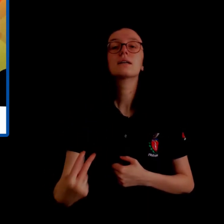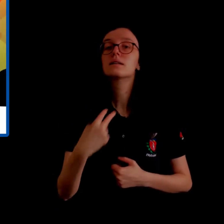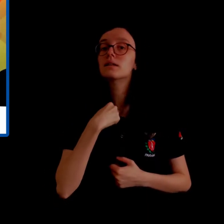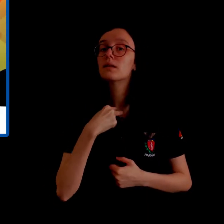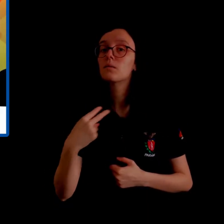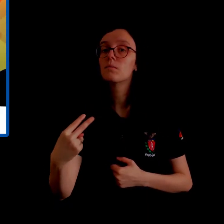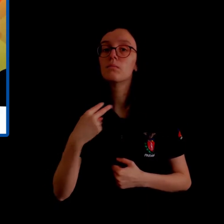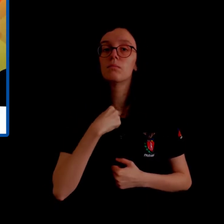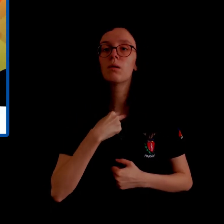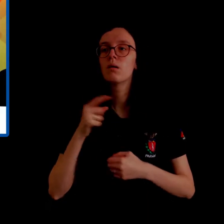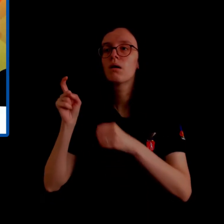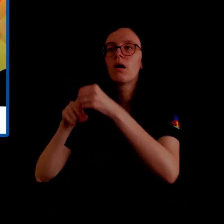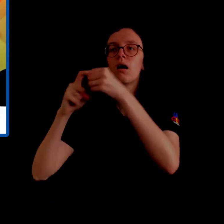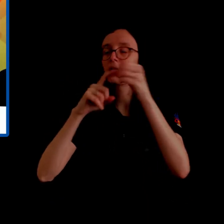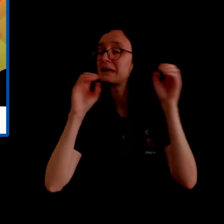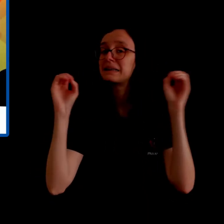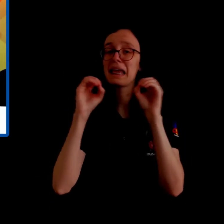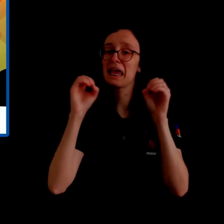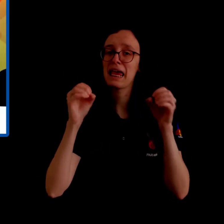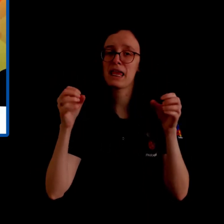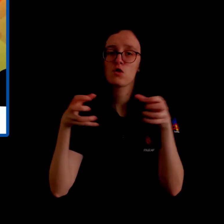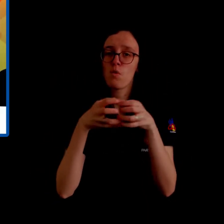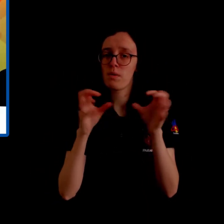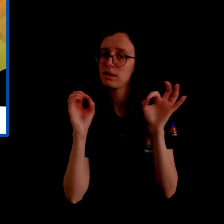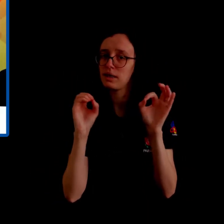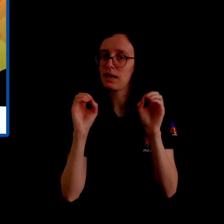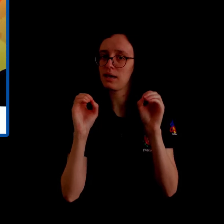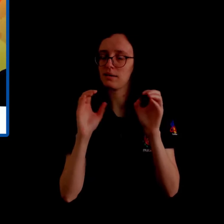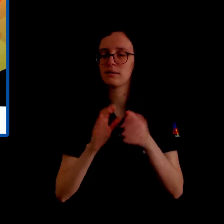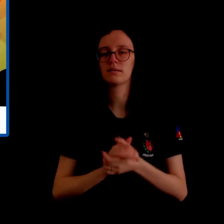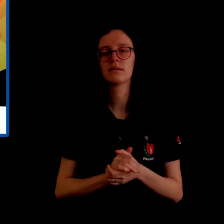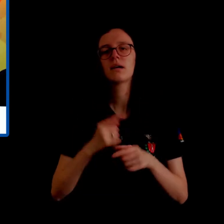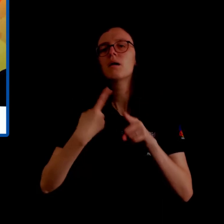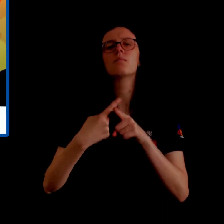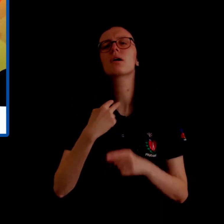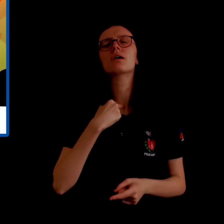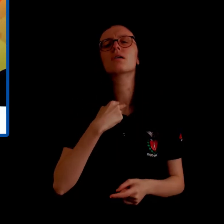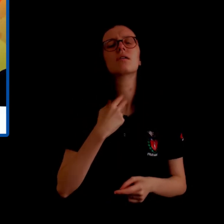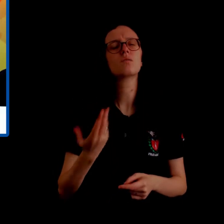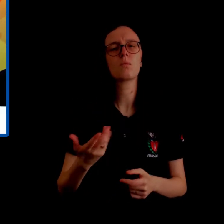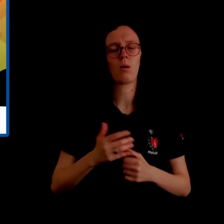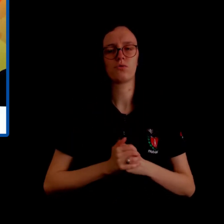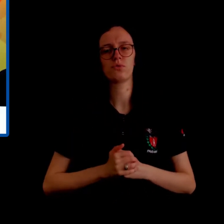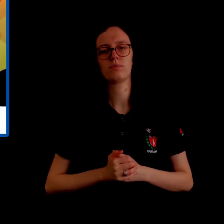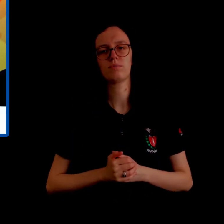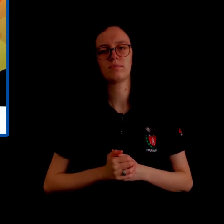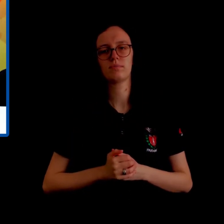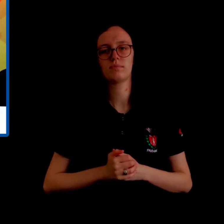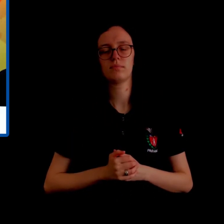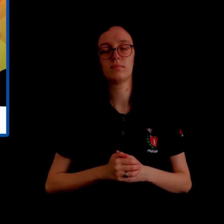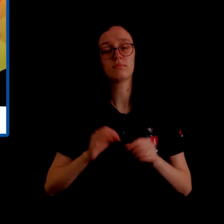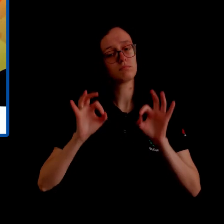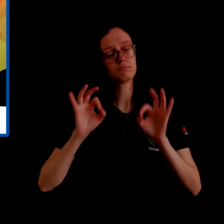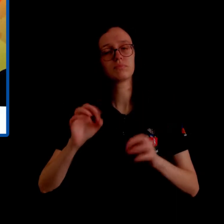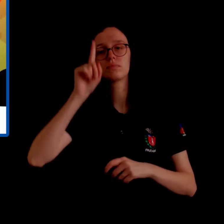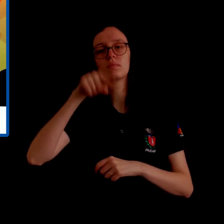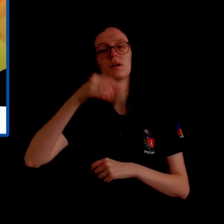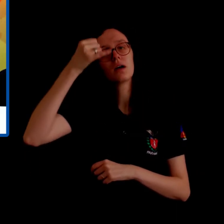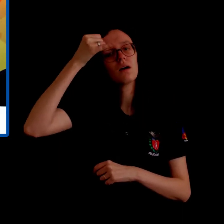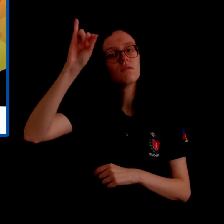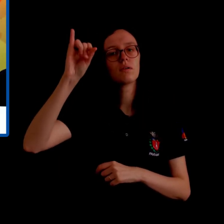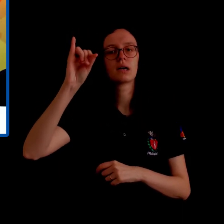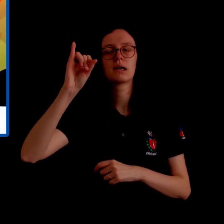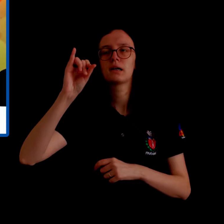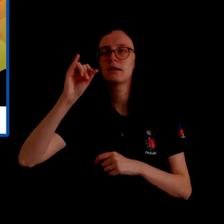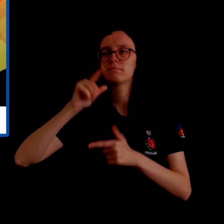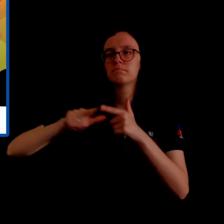pode adicionar ninguém nas turmas, tá? Por que ele não pode adicionar ninguém? Justamente para não criar nenhum impacto